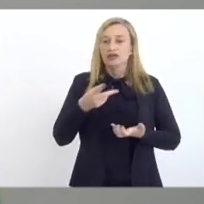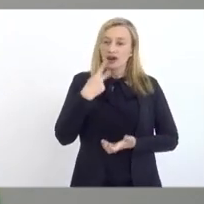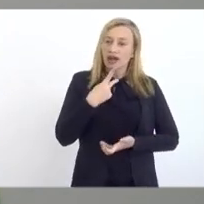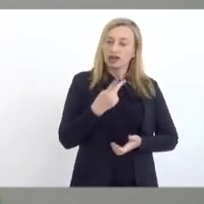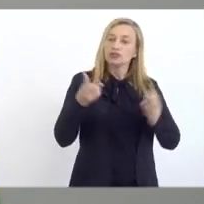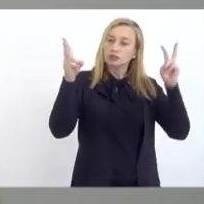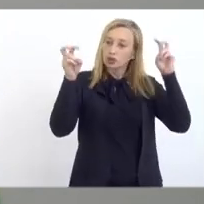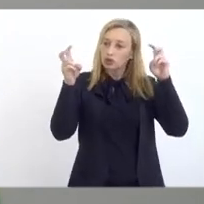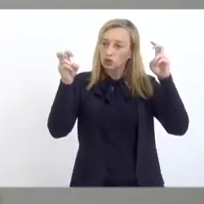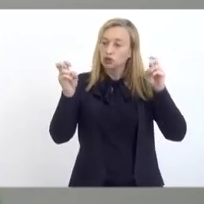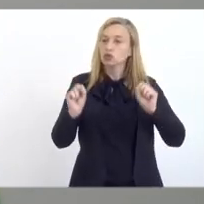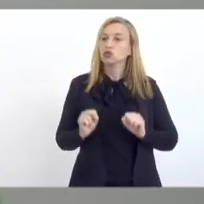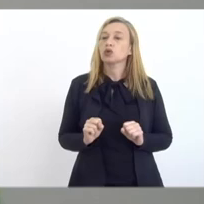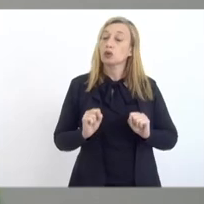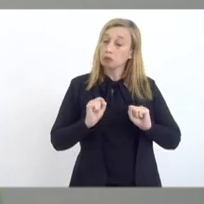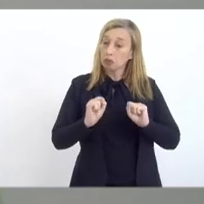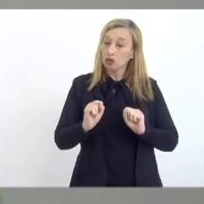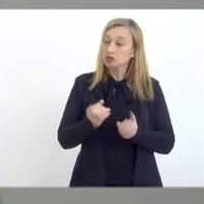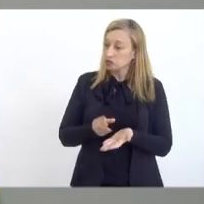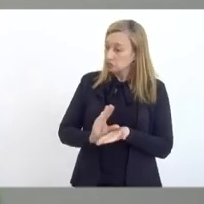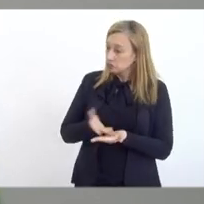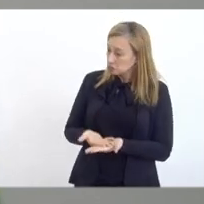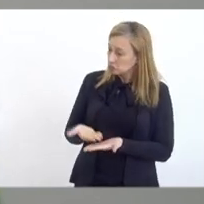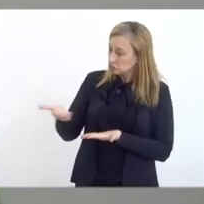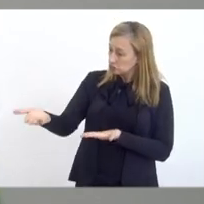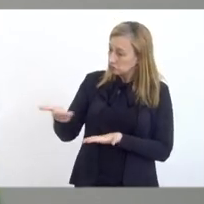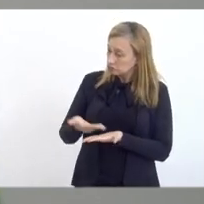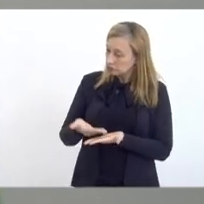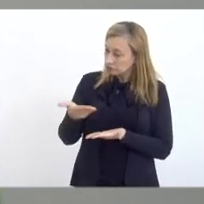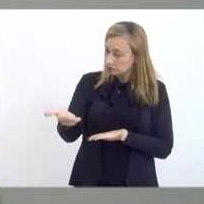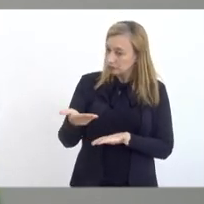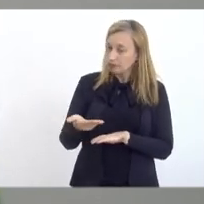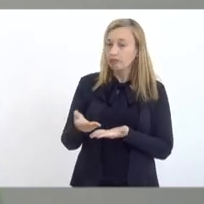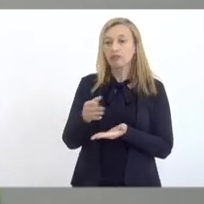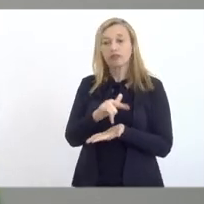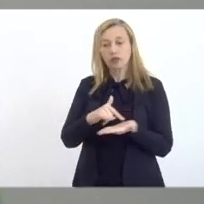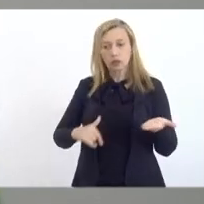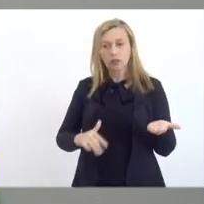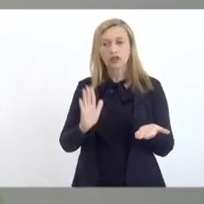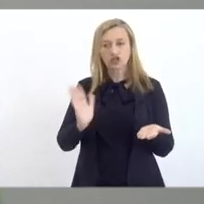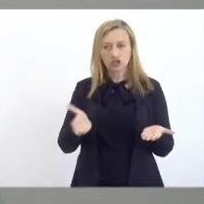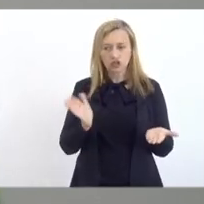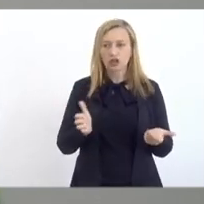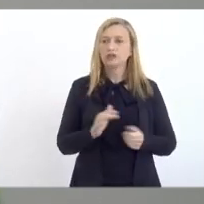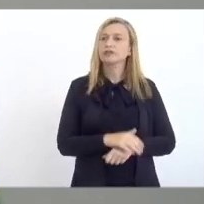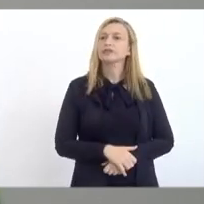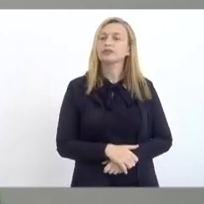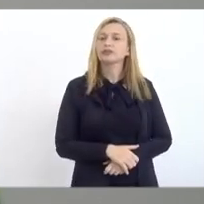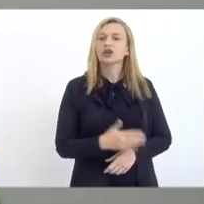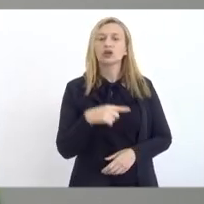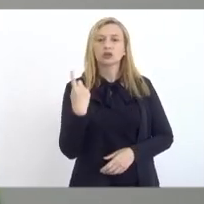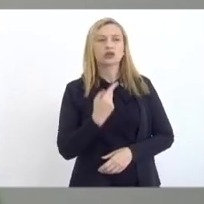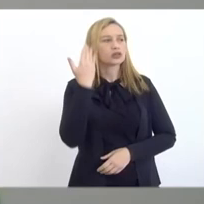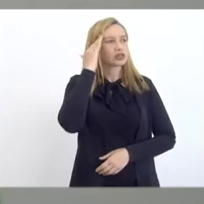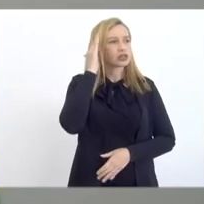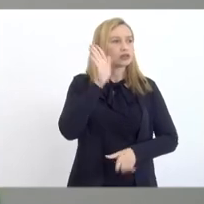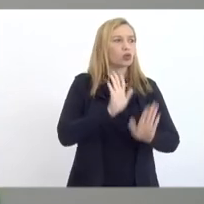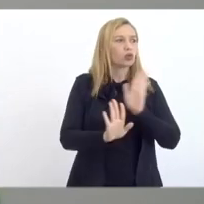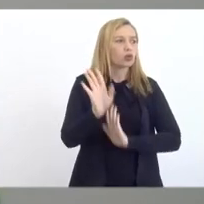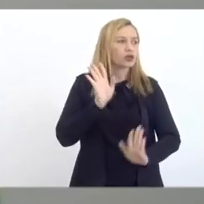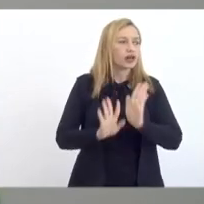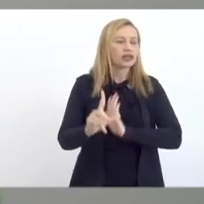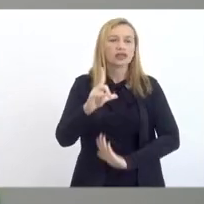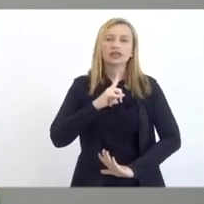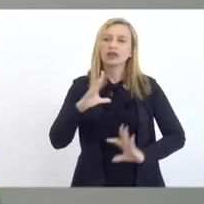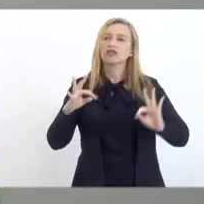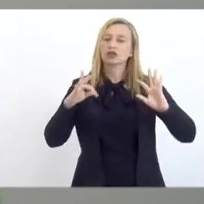posso fornecer aqui a documentação que assim foi feito, né? Então, no nosso entendimento, diante desse cuidado que se